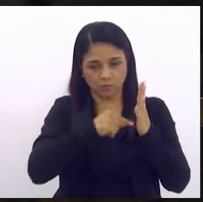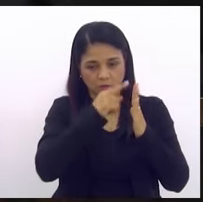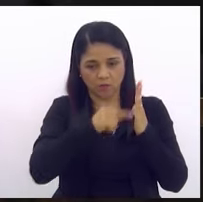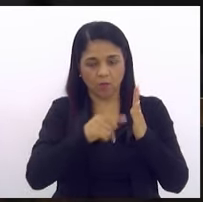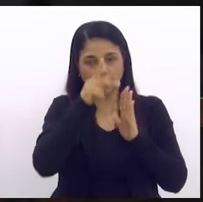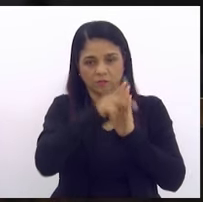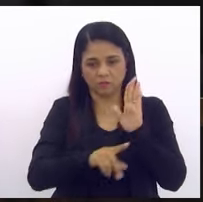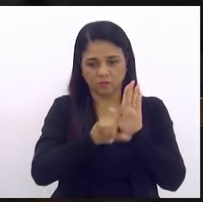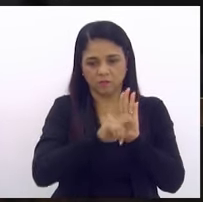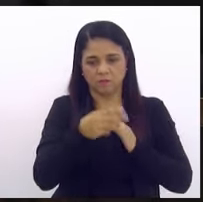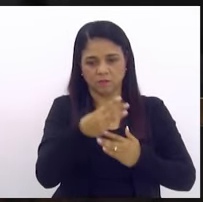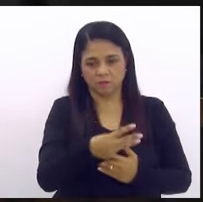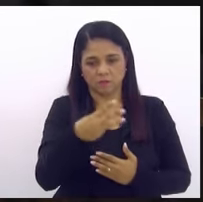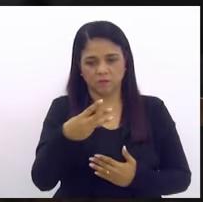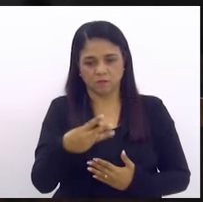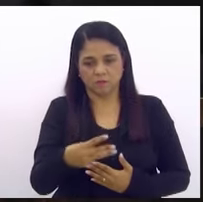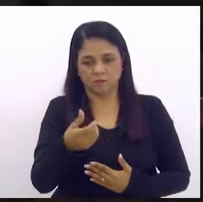número